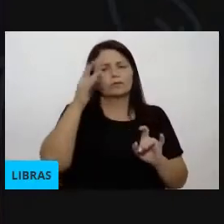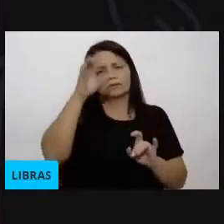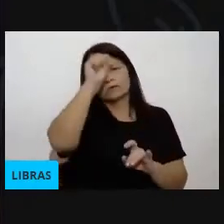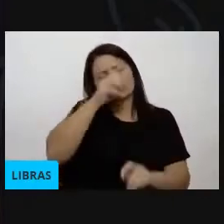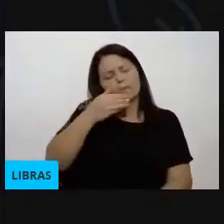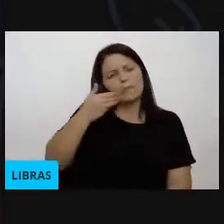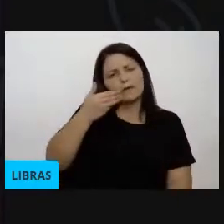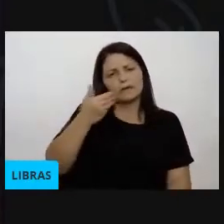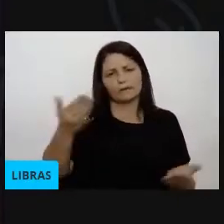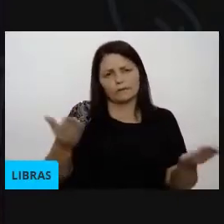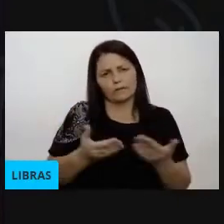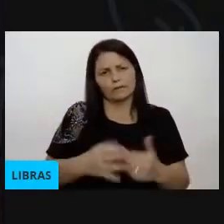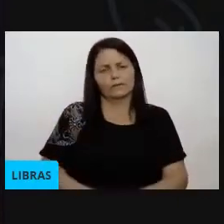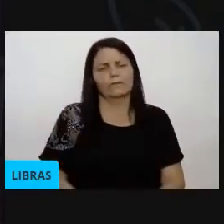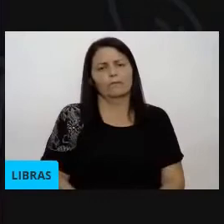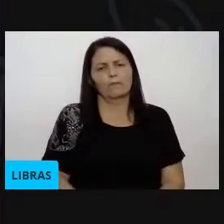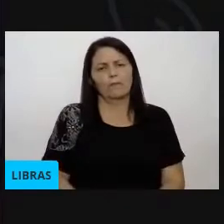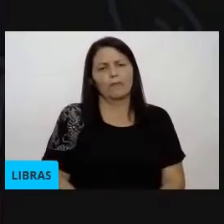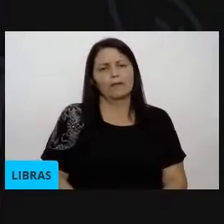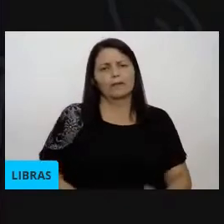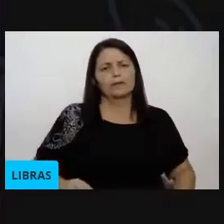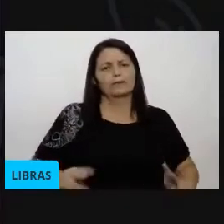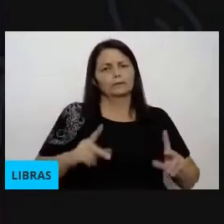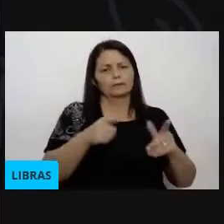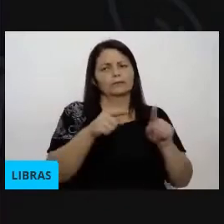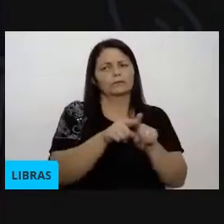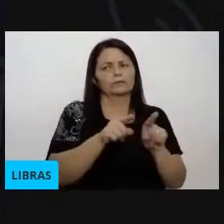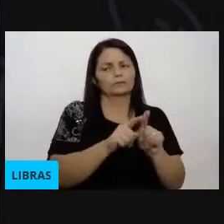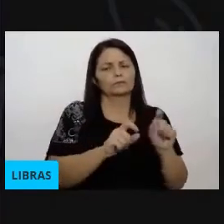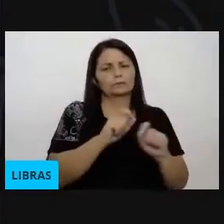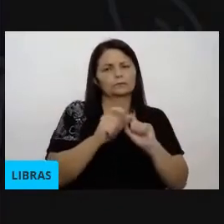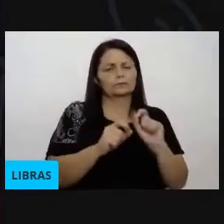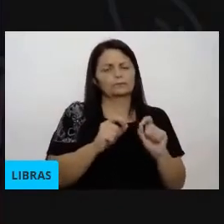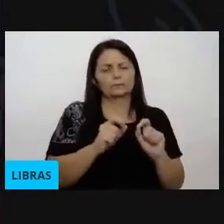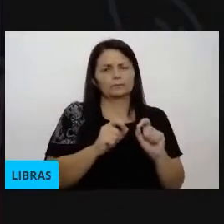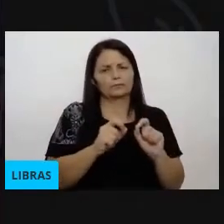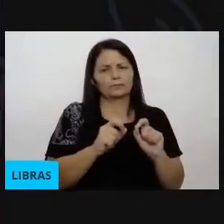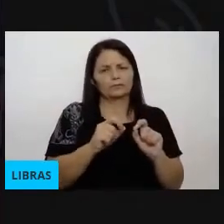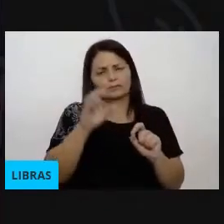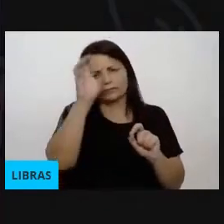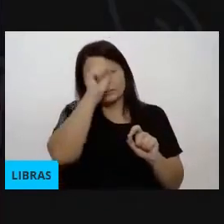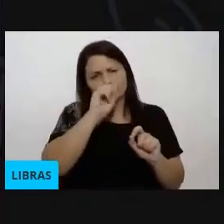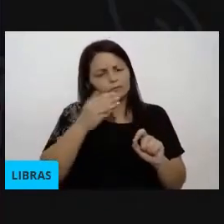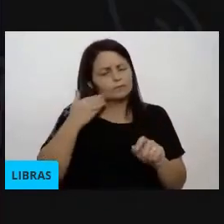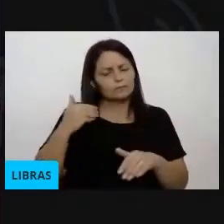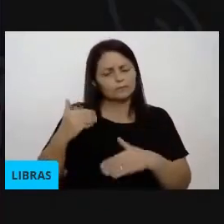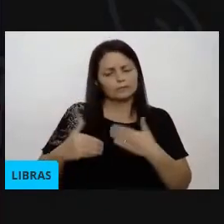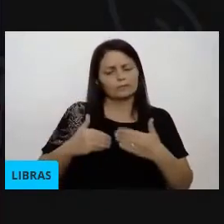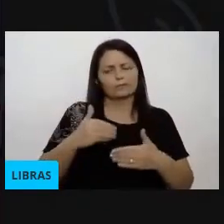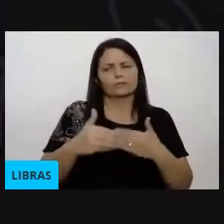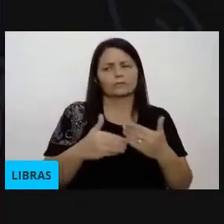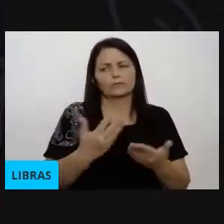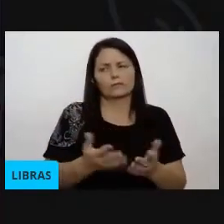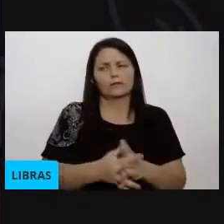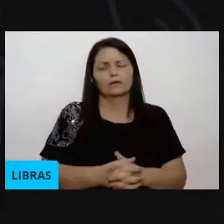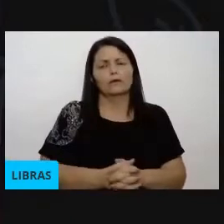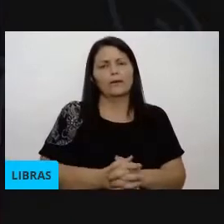viu? Todo mundo está aprendendo com esse processo que é absolutamente